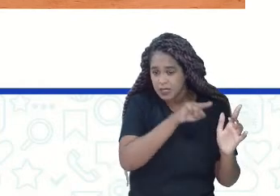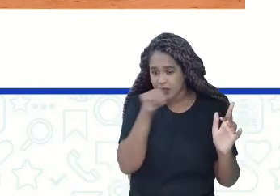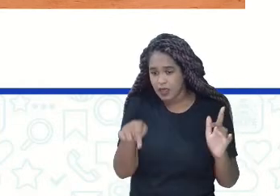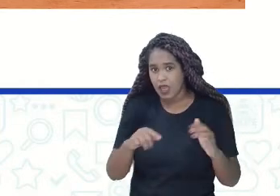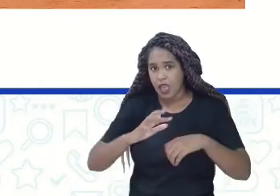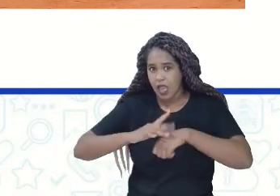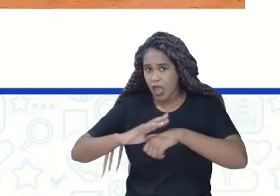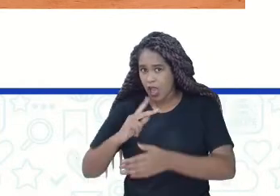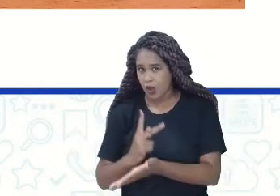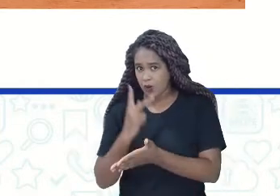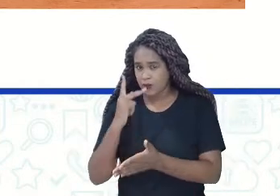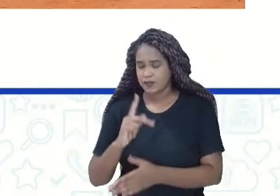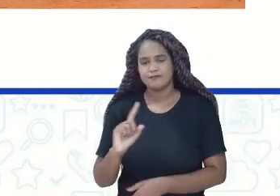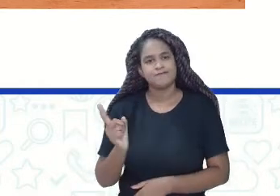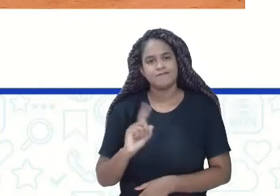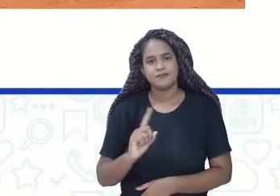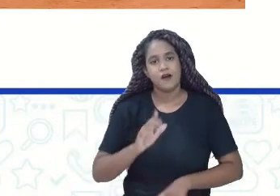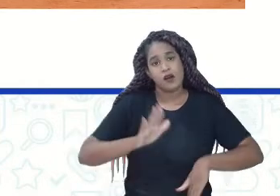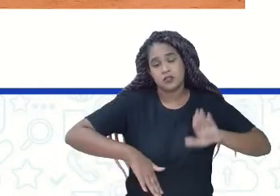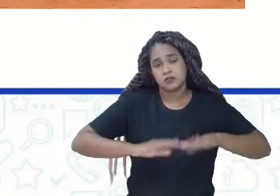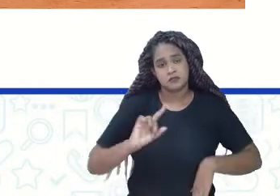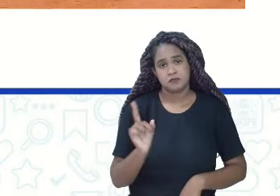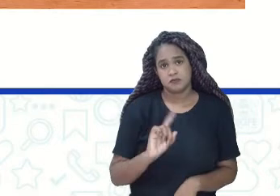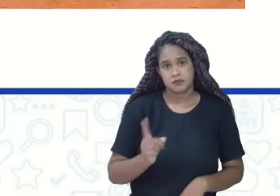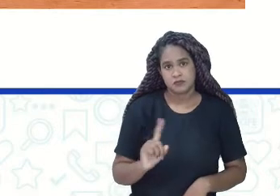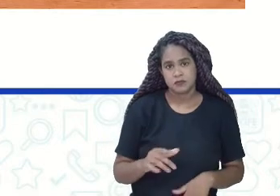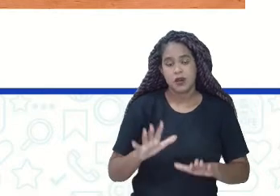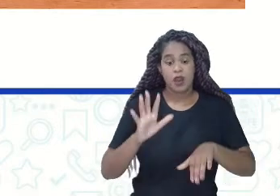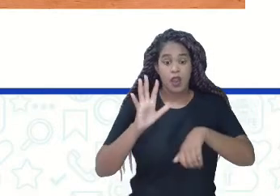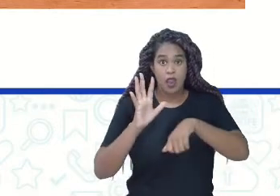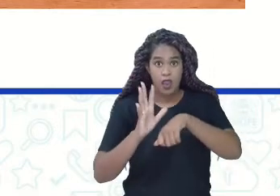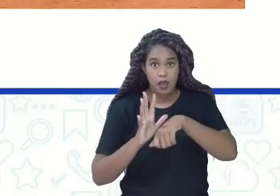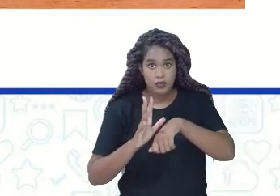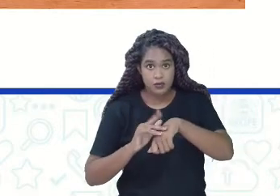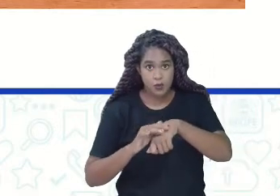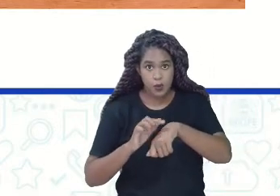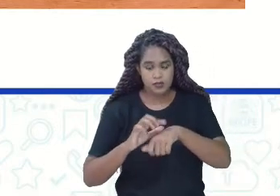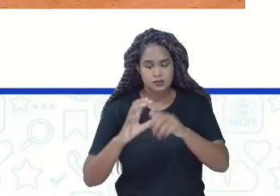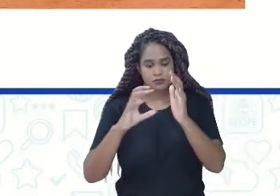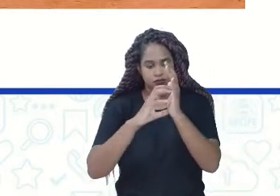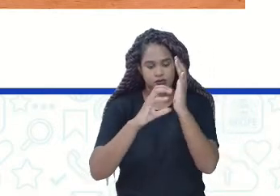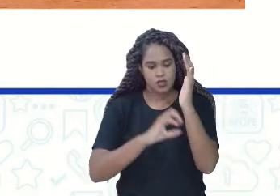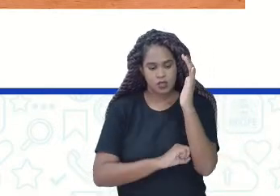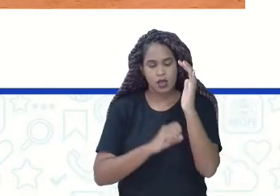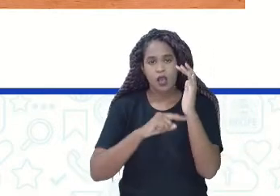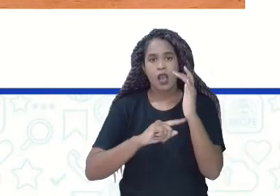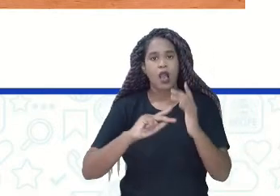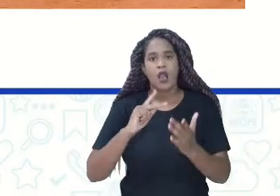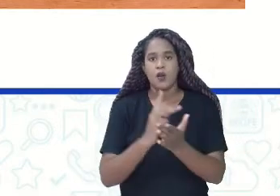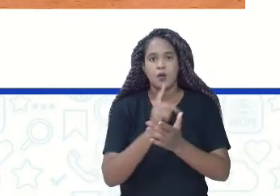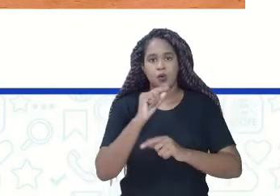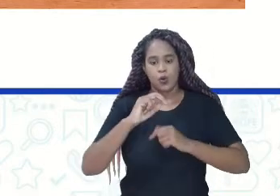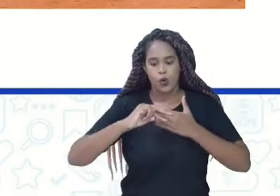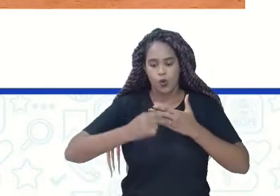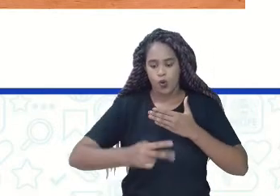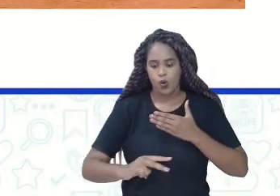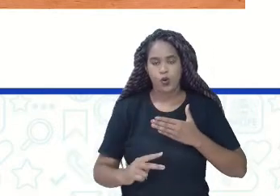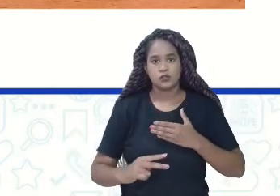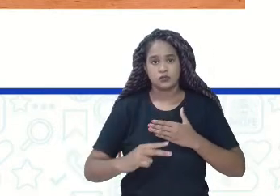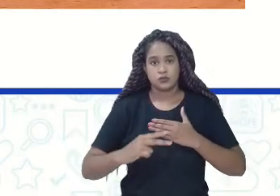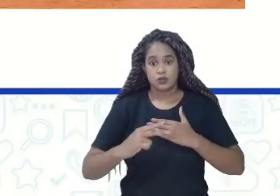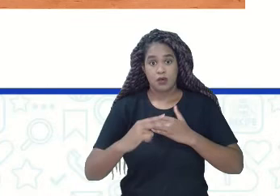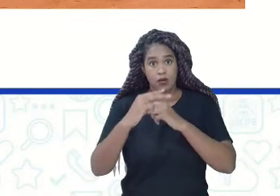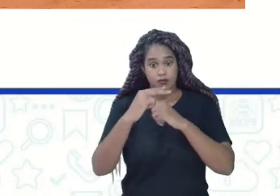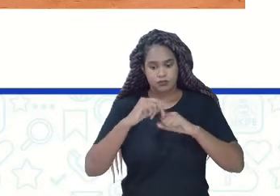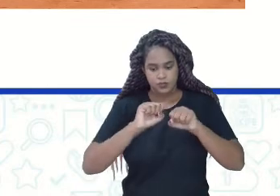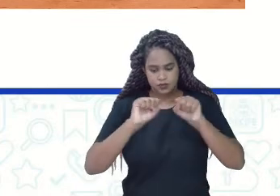pelo HIV que ataca também células específicas do sistema imunológico, responsável por defender o